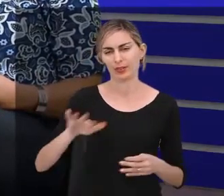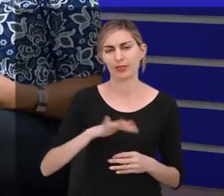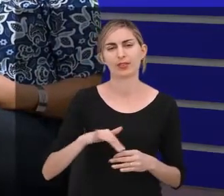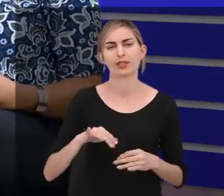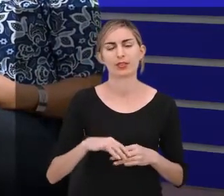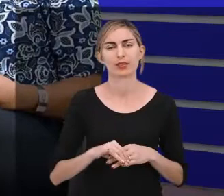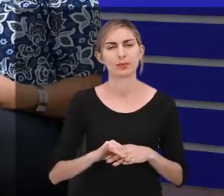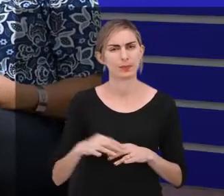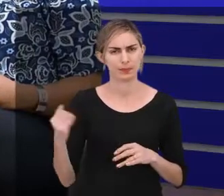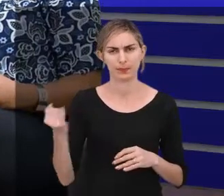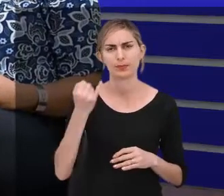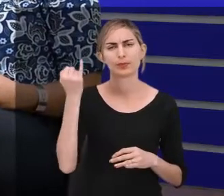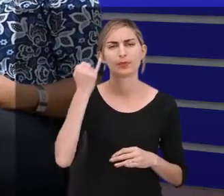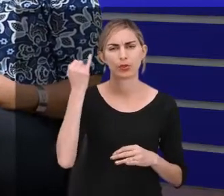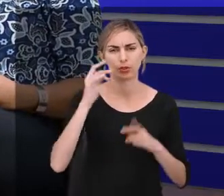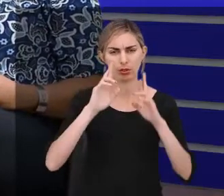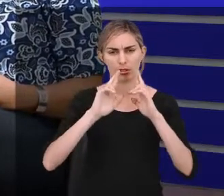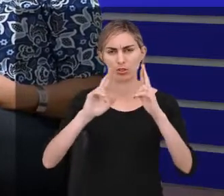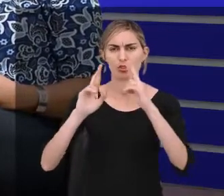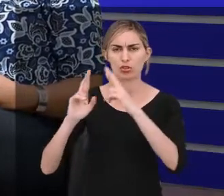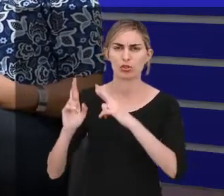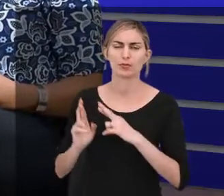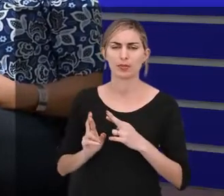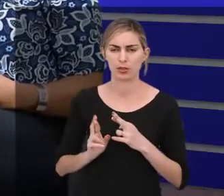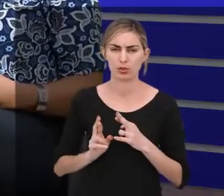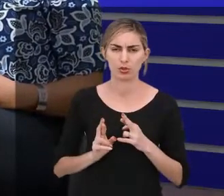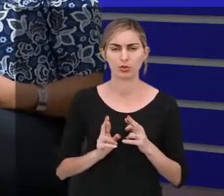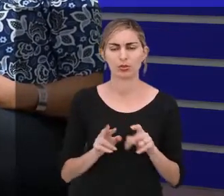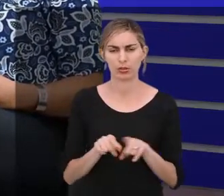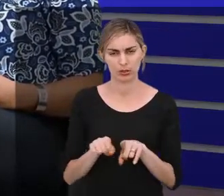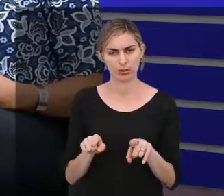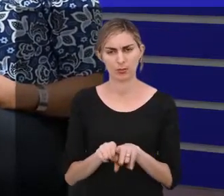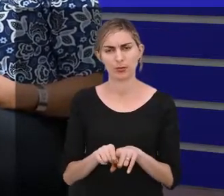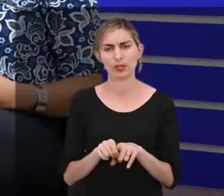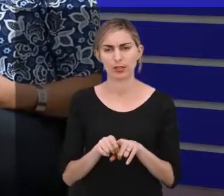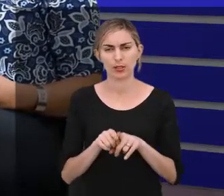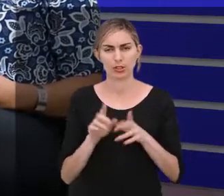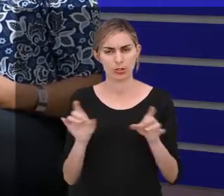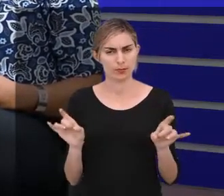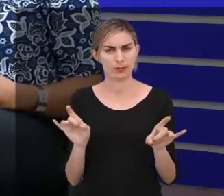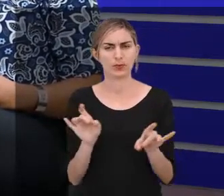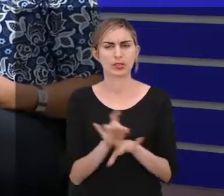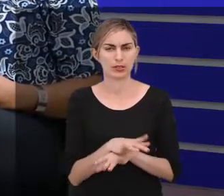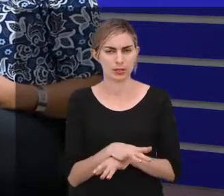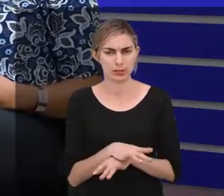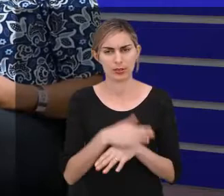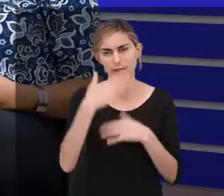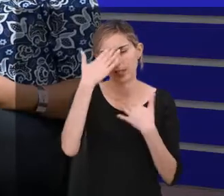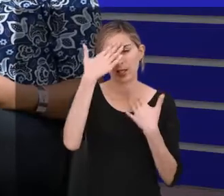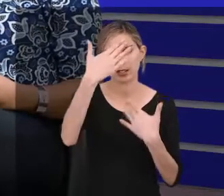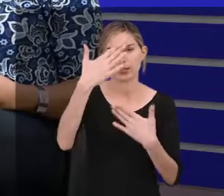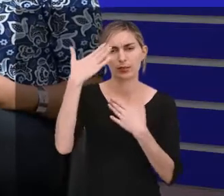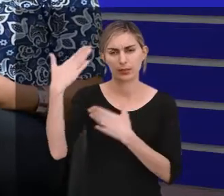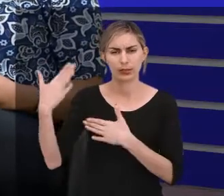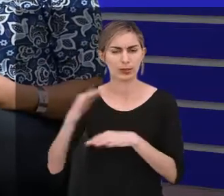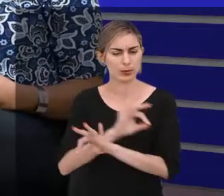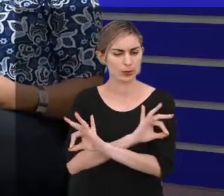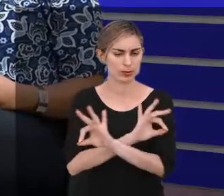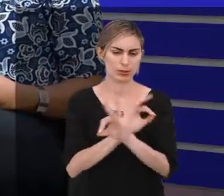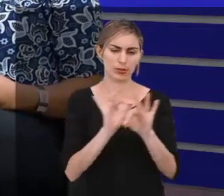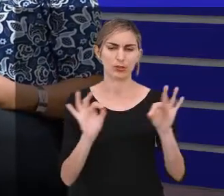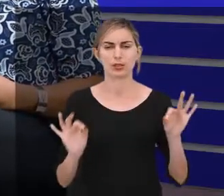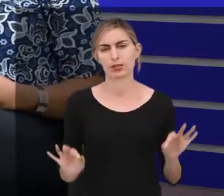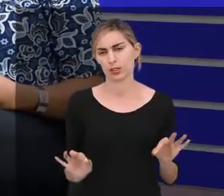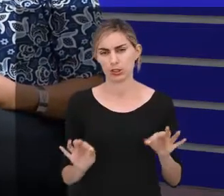isso é importantíssimo. Respeito também. Respeito também. Gente, estamos encerrando. Gratidão, foi